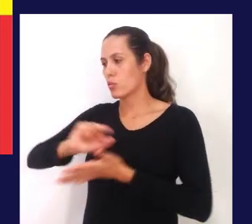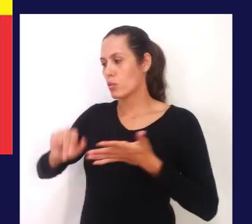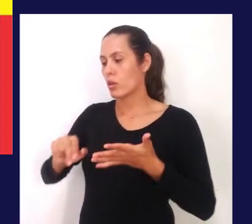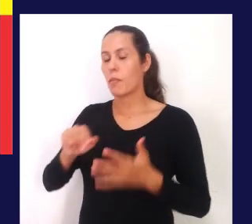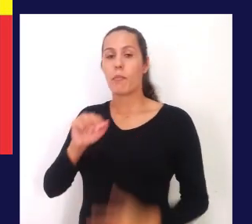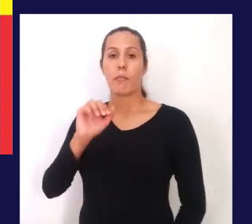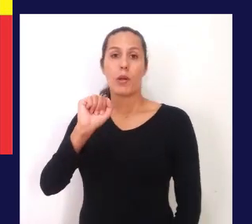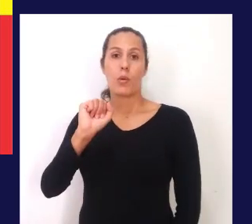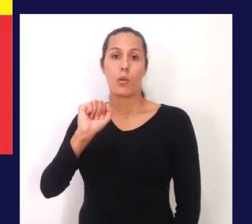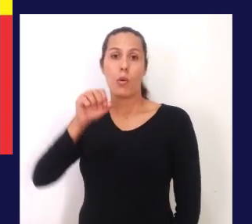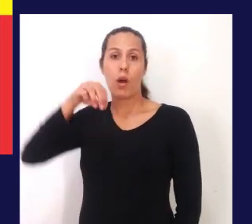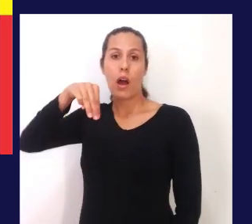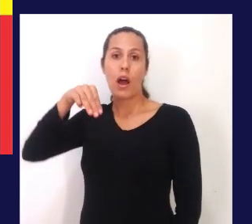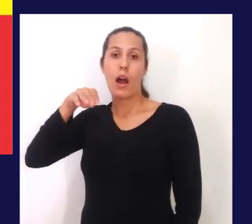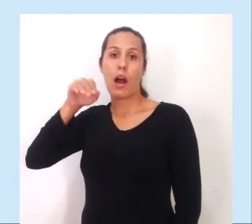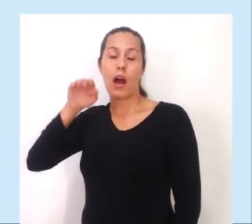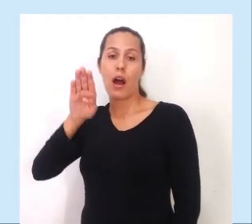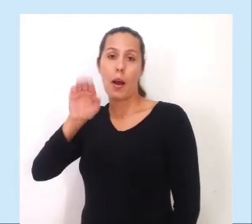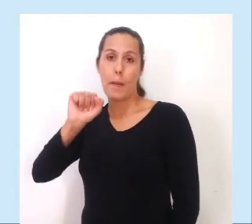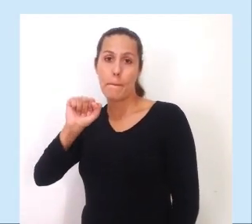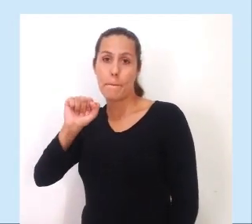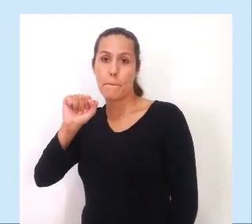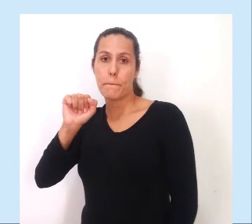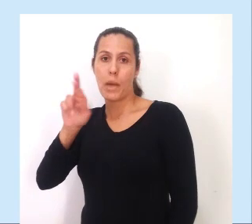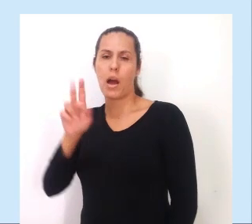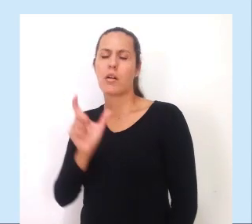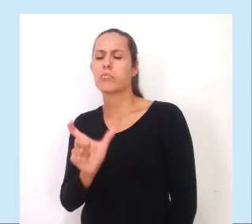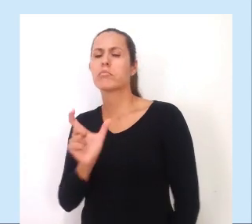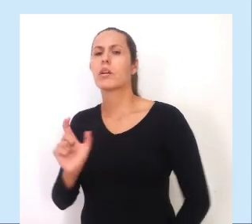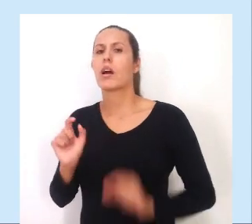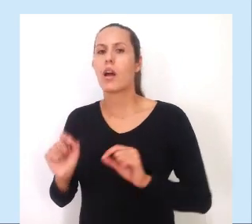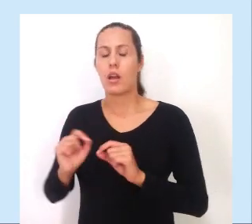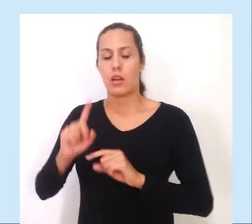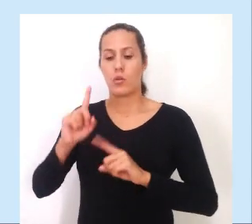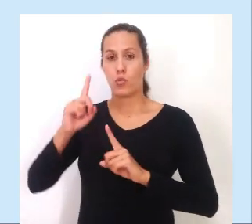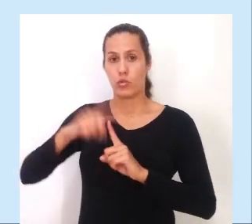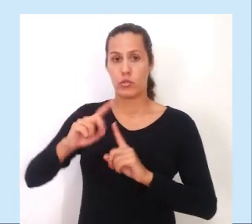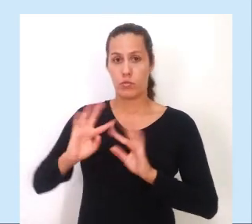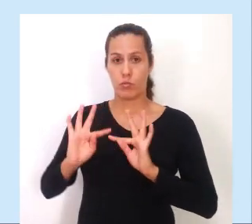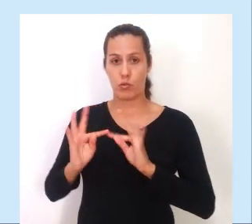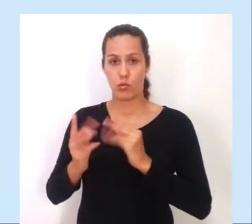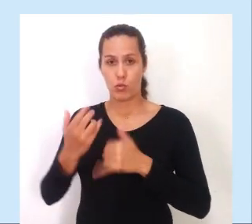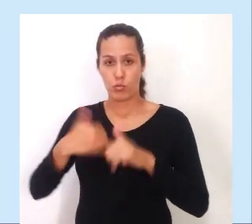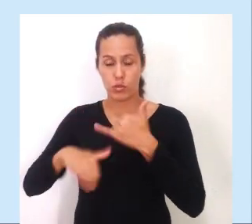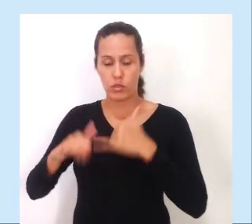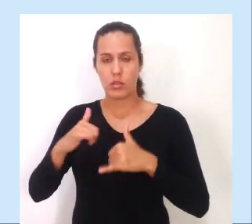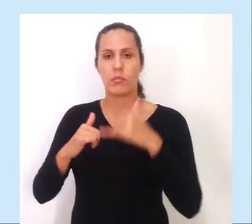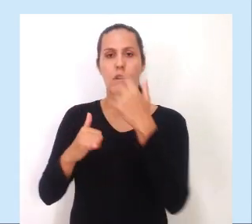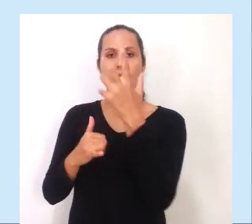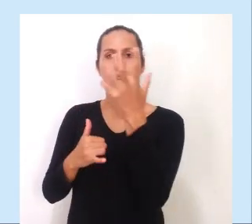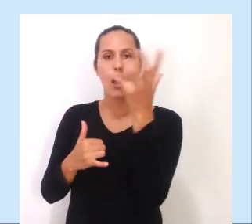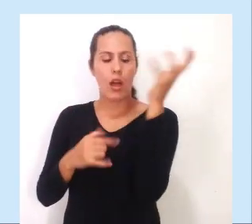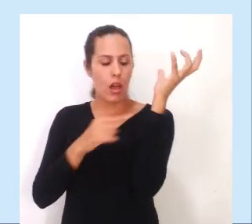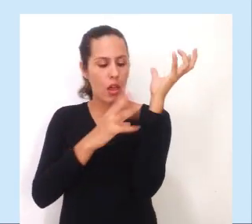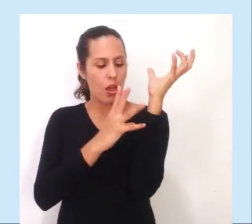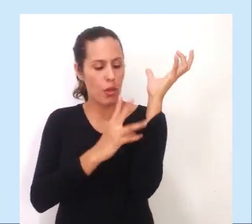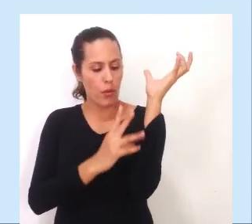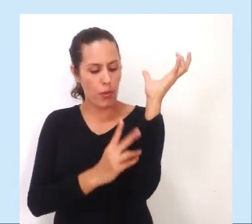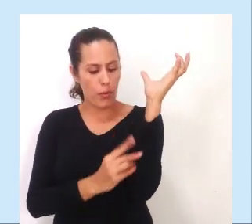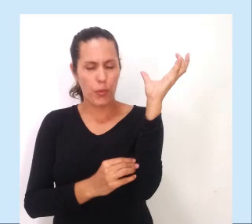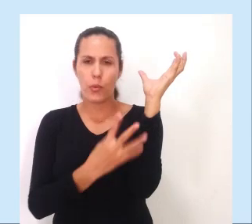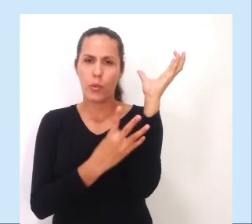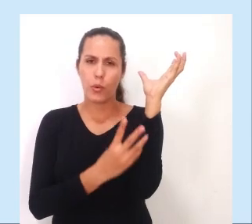foram conservados em ambar. O ambar, na realidade, vai ser uma substância que vai ser